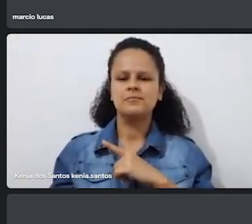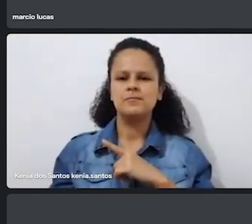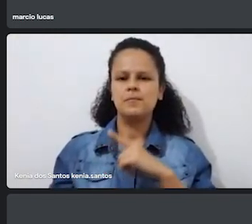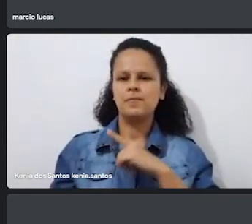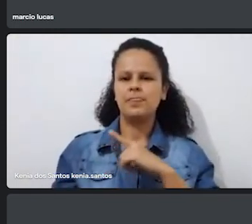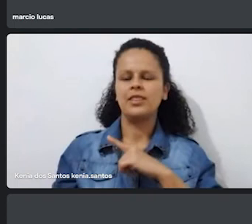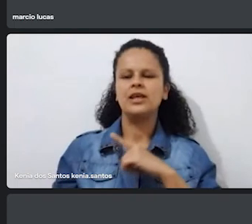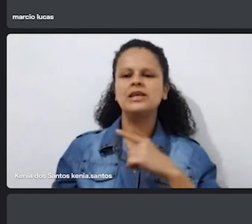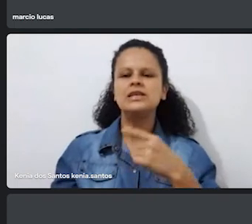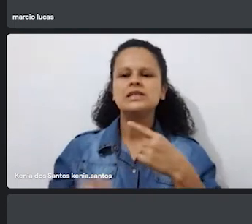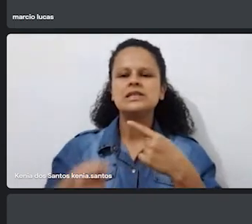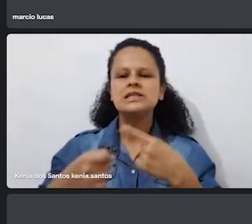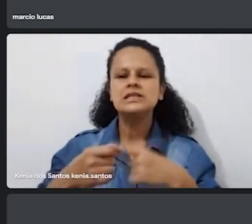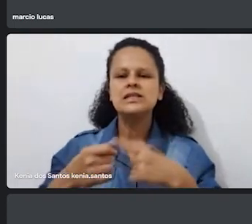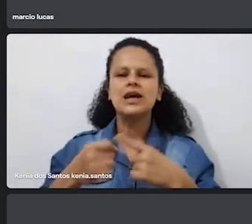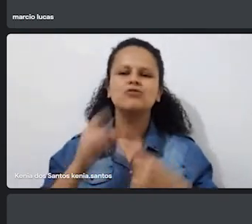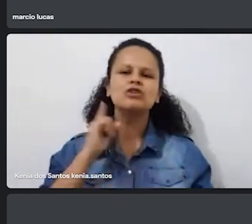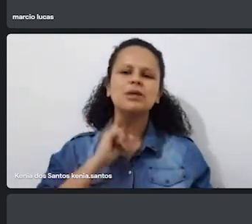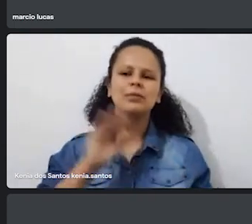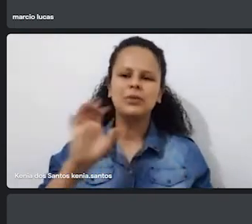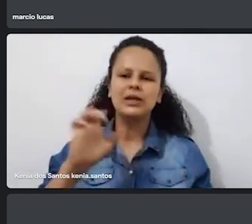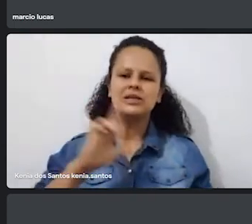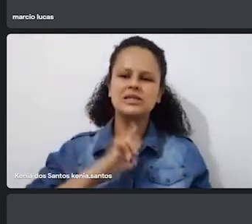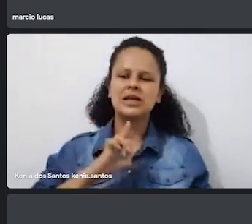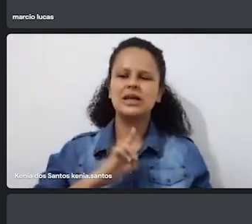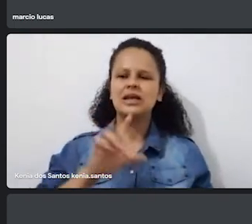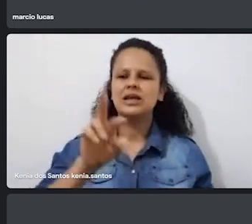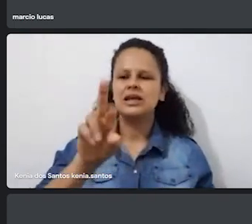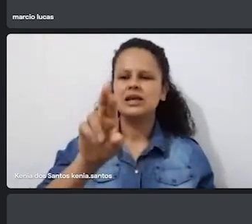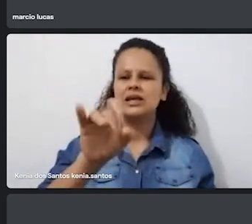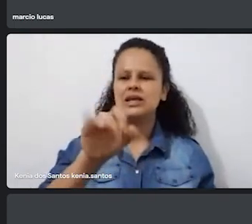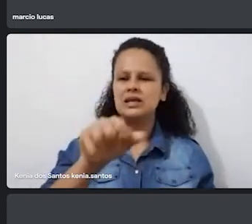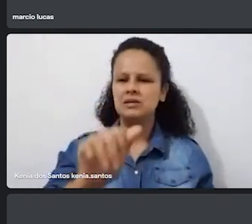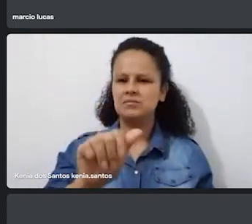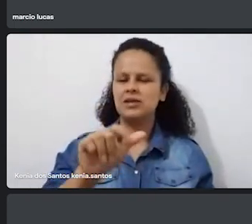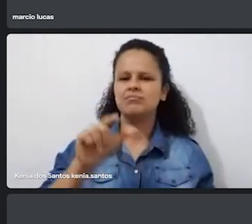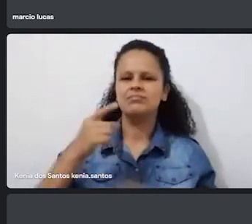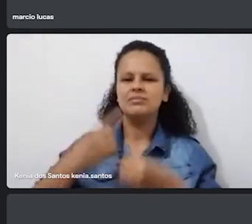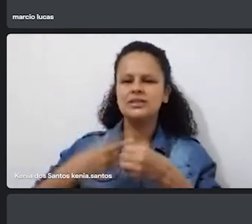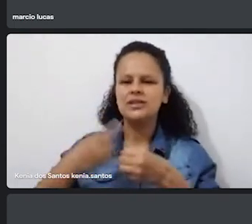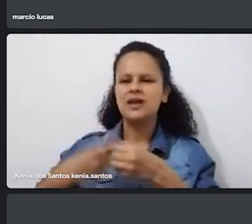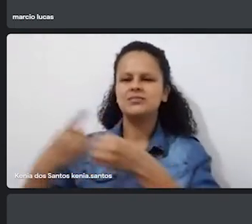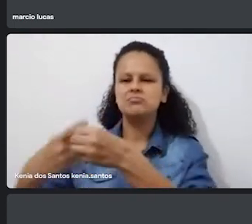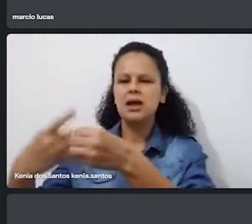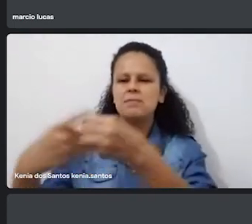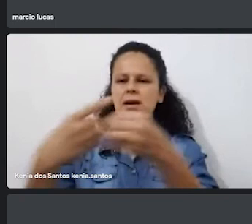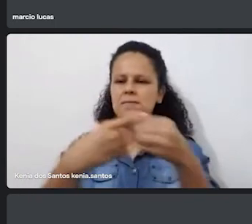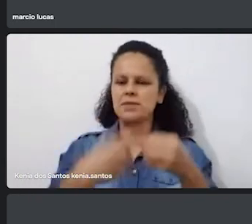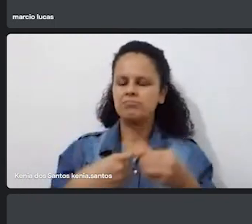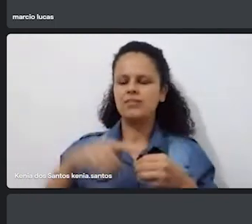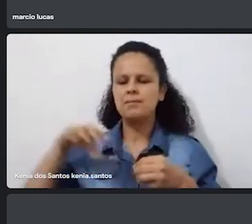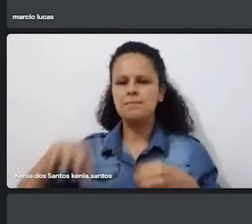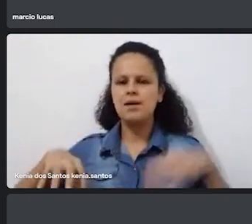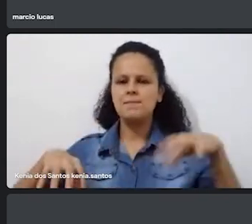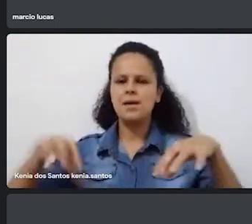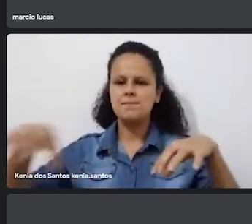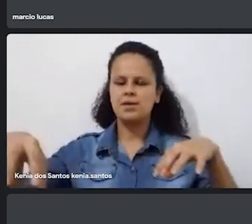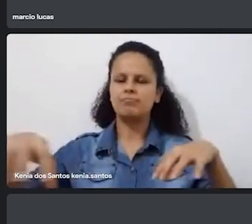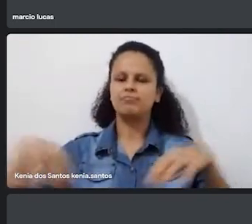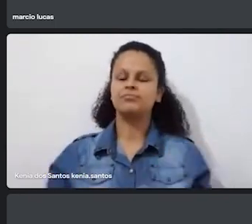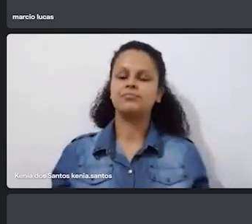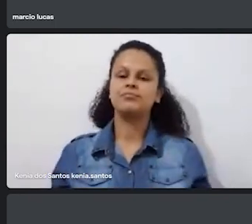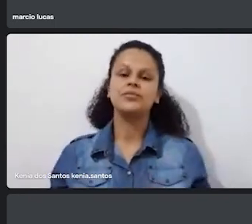Capitão Enéas, tem a RIMA em Bocaiúva e tem a RIMA lá em Vaza da Palma.